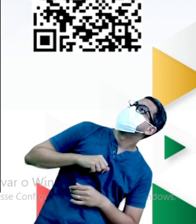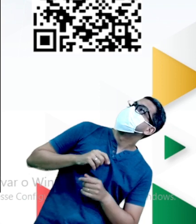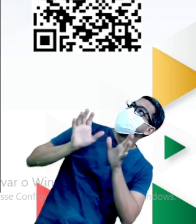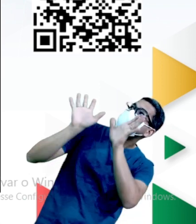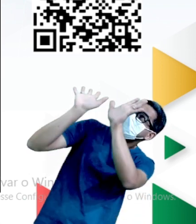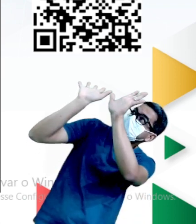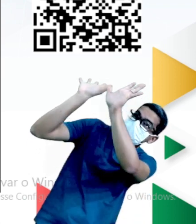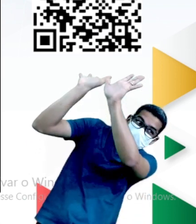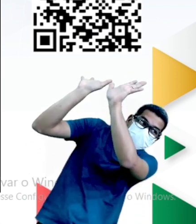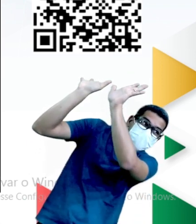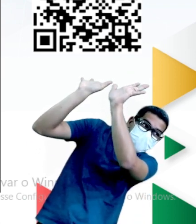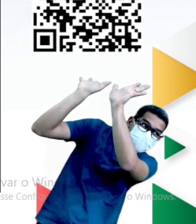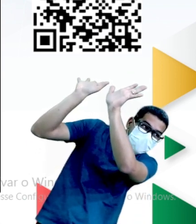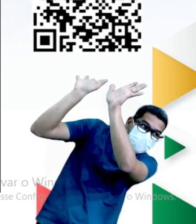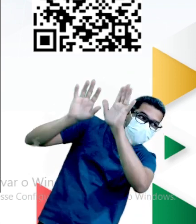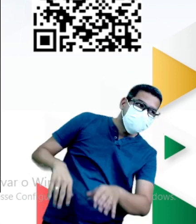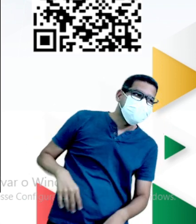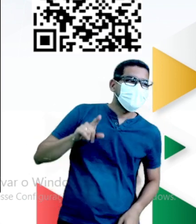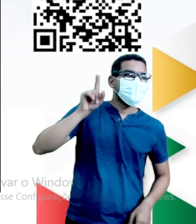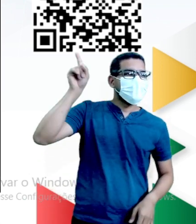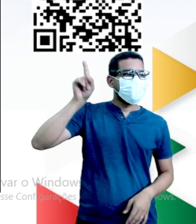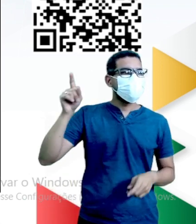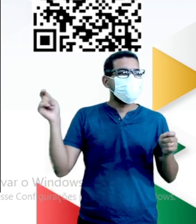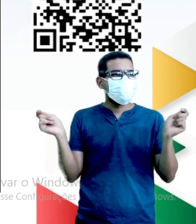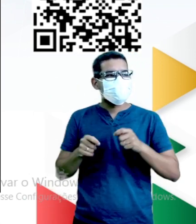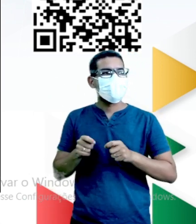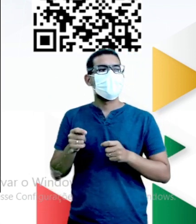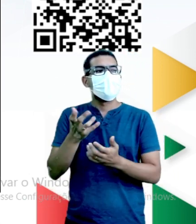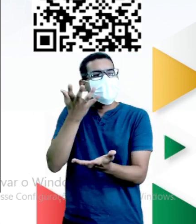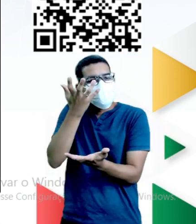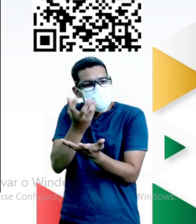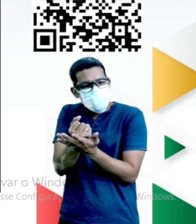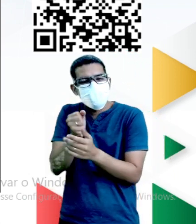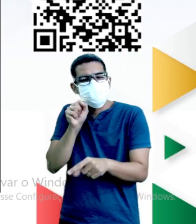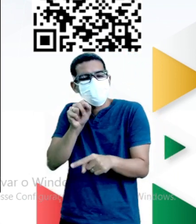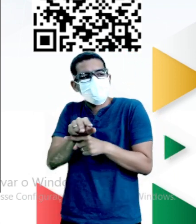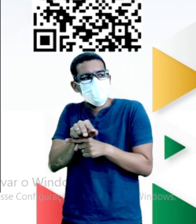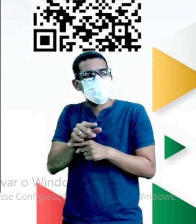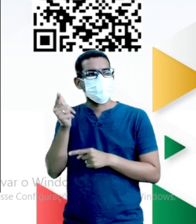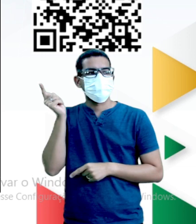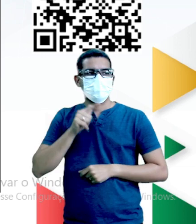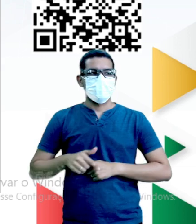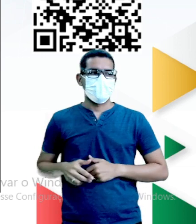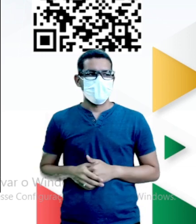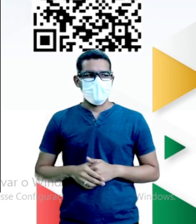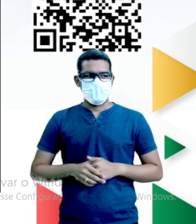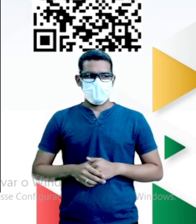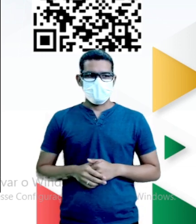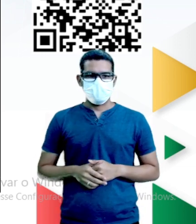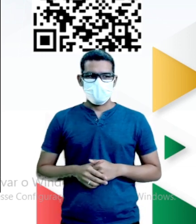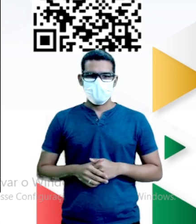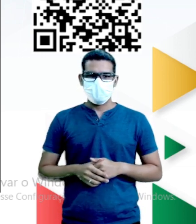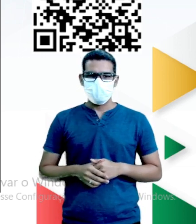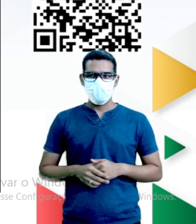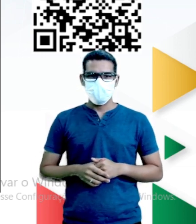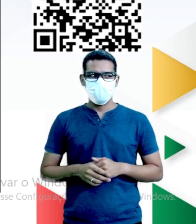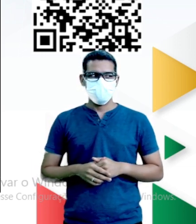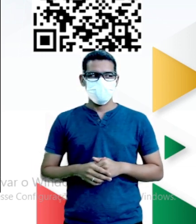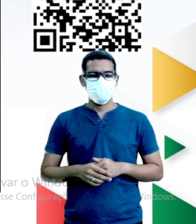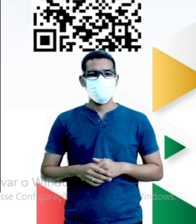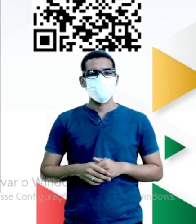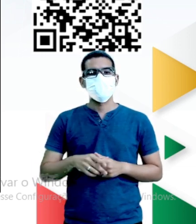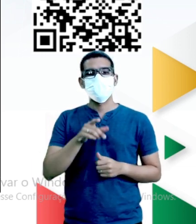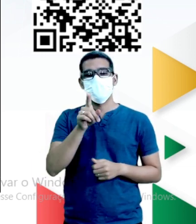aí do bonitão que ele está apontando para você. E você vai ter acesso aí a outros materiais maravilhosos